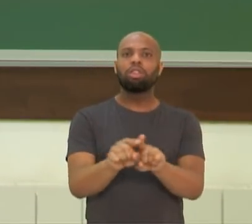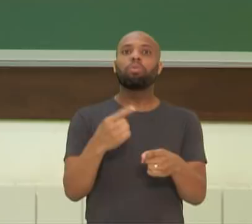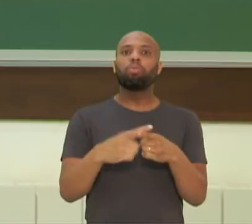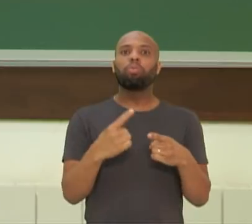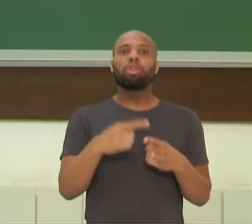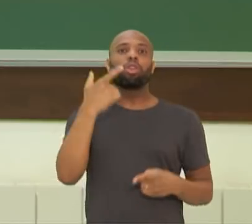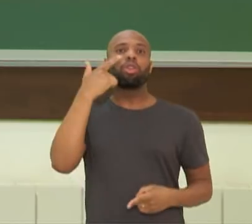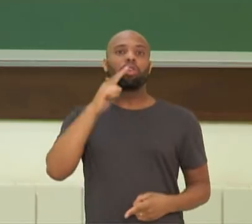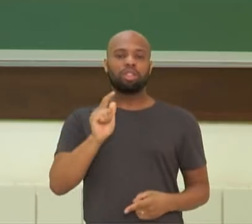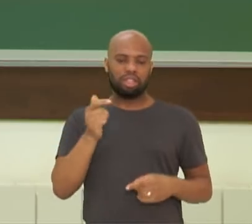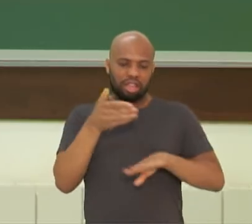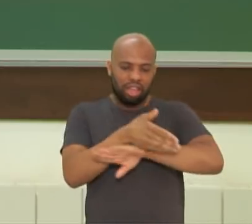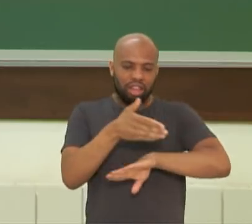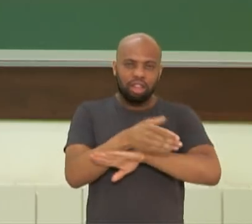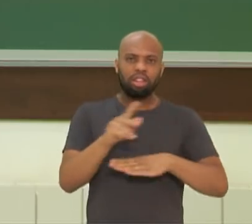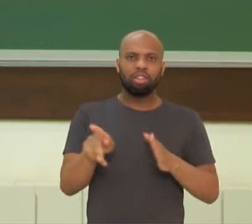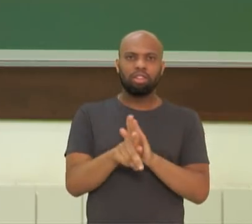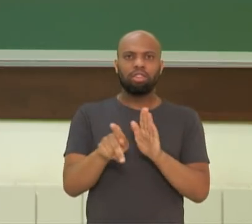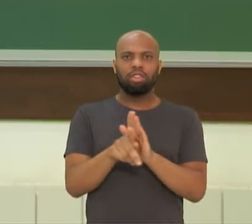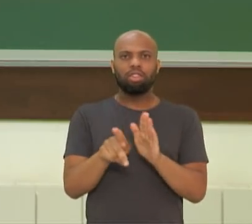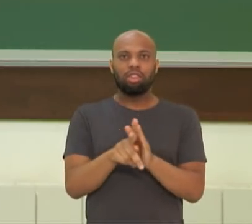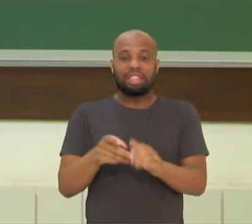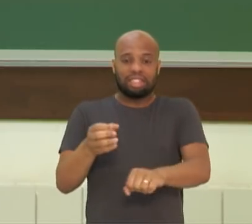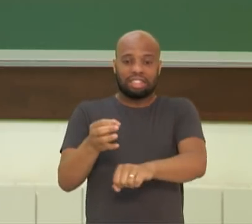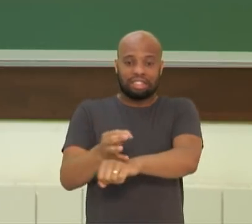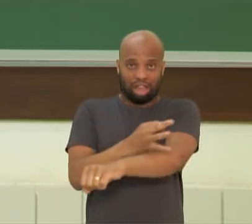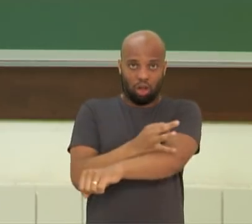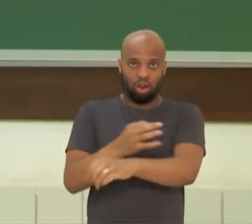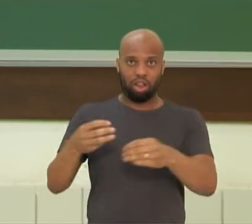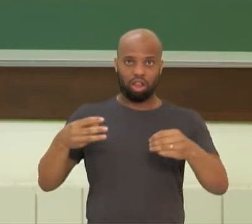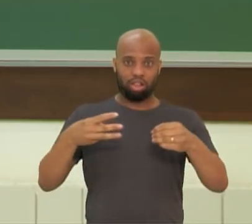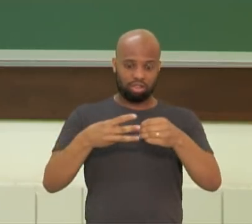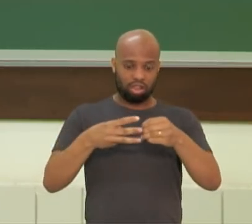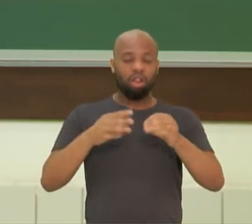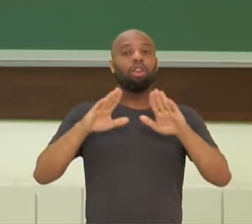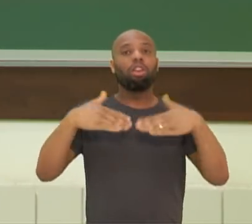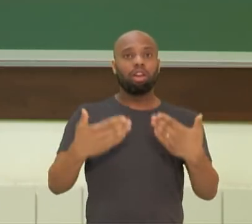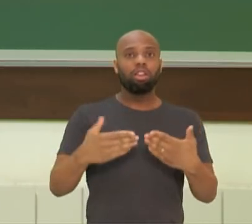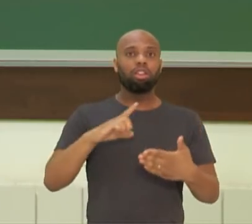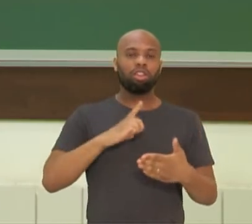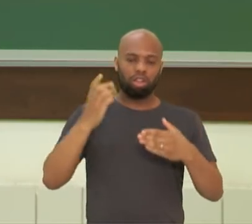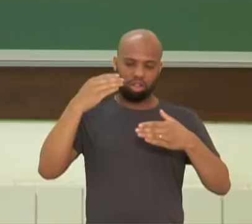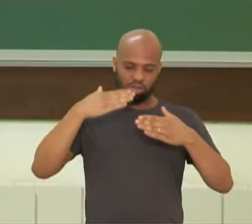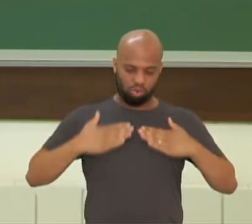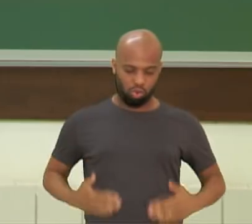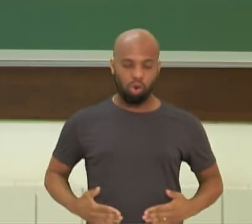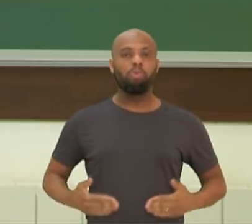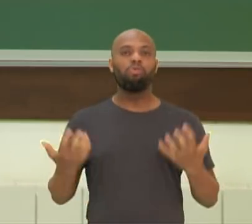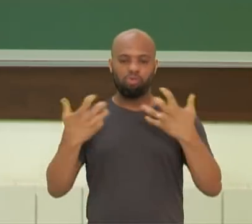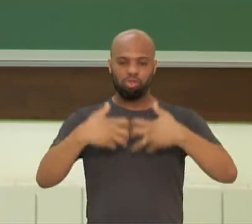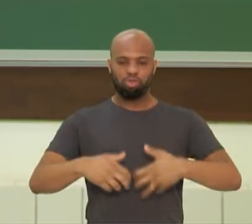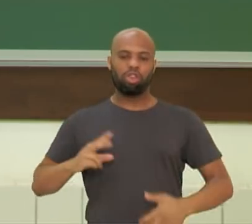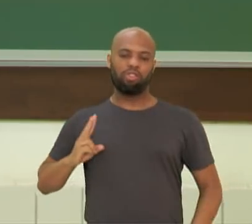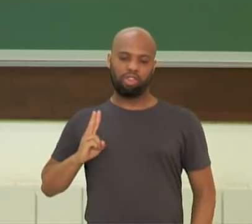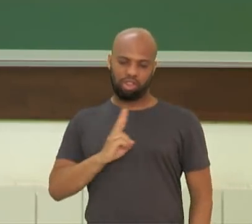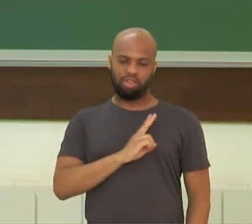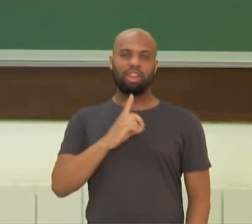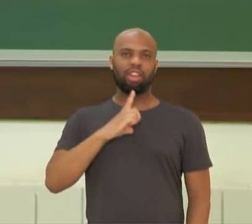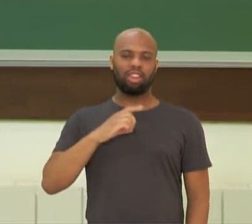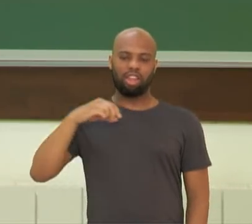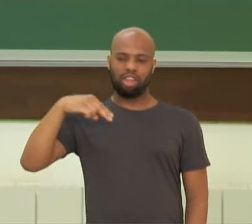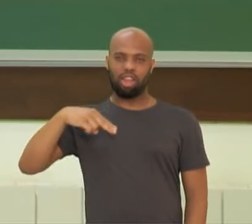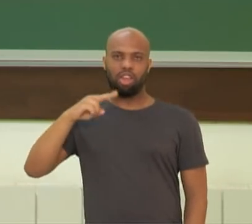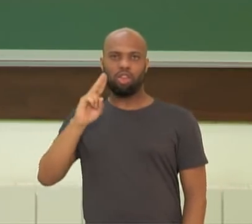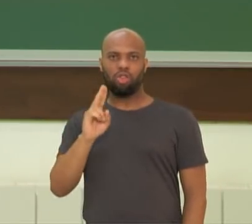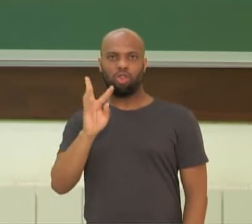eles consigam entrar nas nossas células. E aí, sim, o nosso corpo vai ser nutrido. Então,